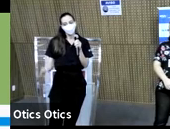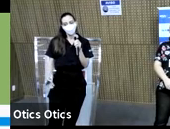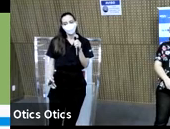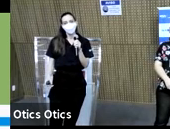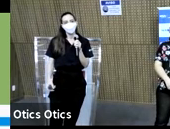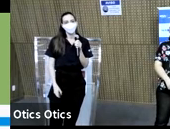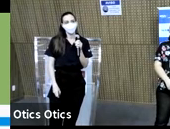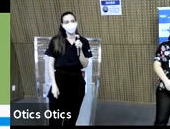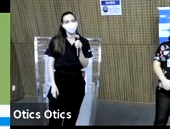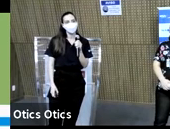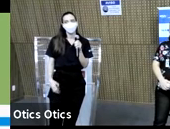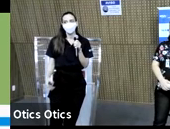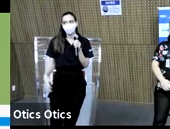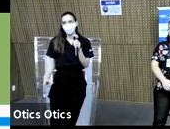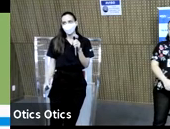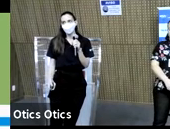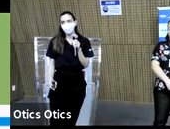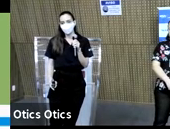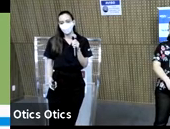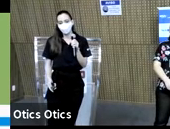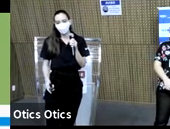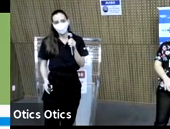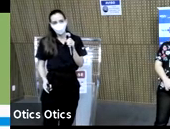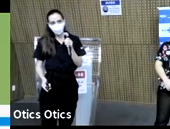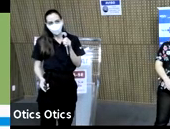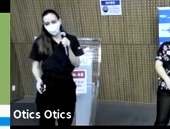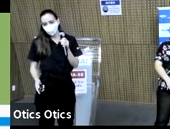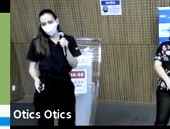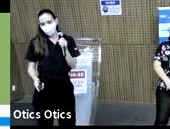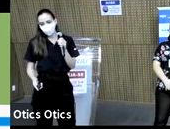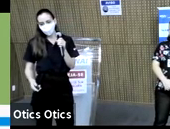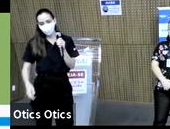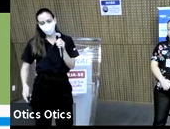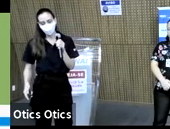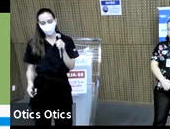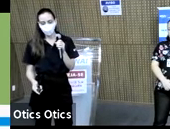gente referencia para outras unidades que têm um programa ativo.